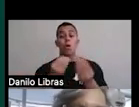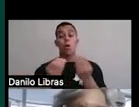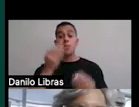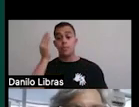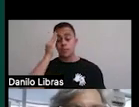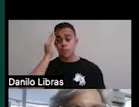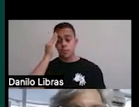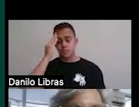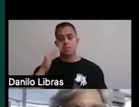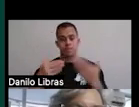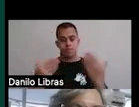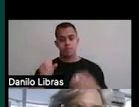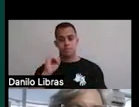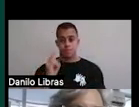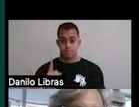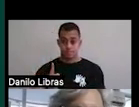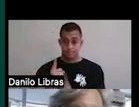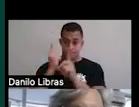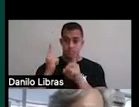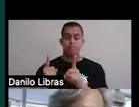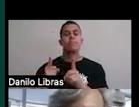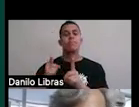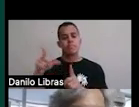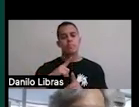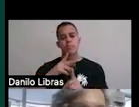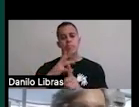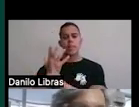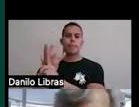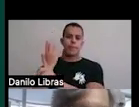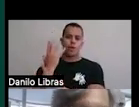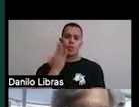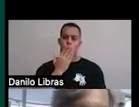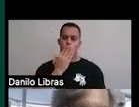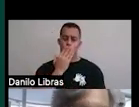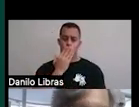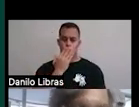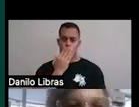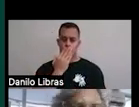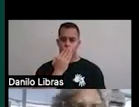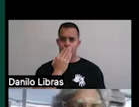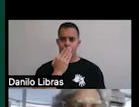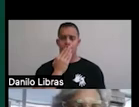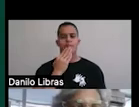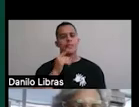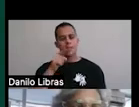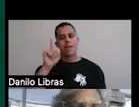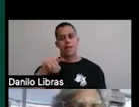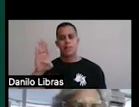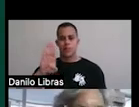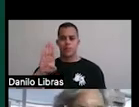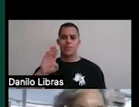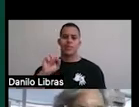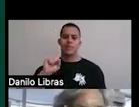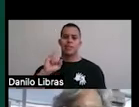quando ela detecta o vazamento, ela fica fluorescente, por exemplo. Então, isso que é a biologia sintética, fazer